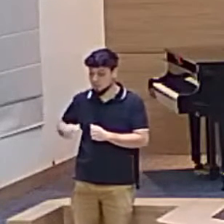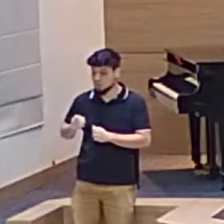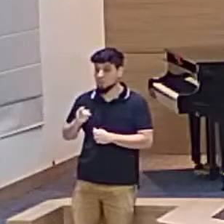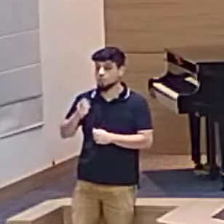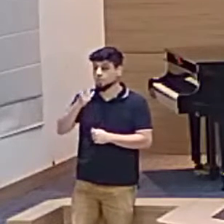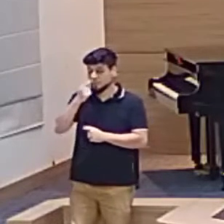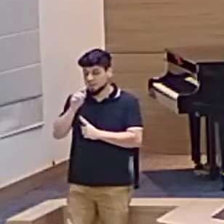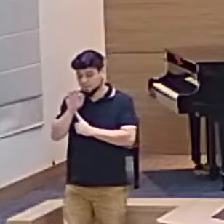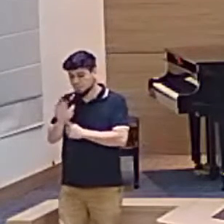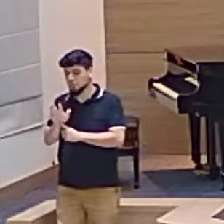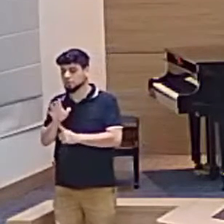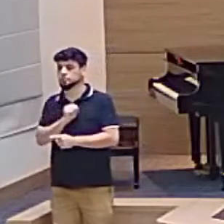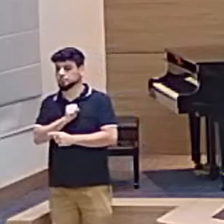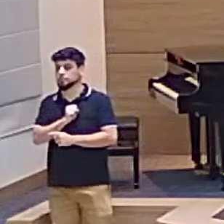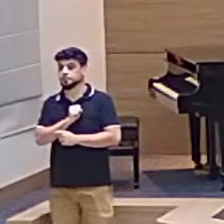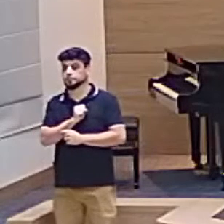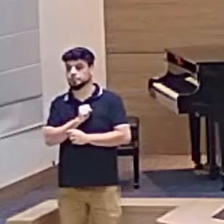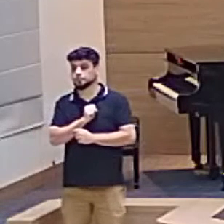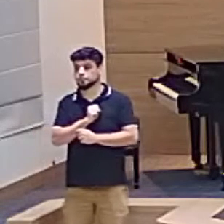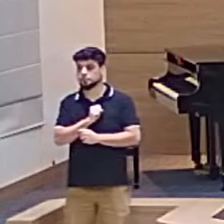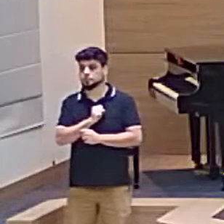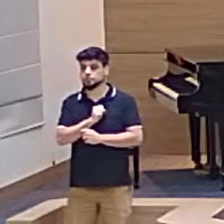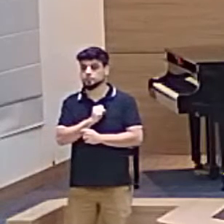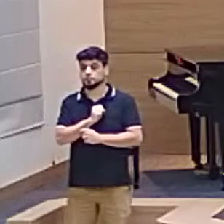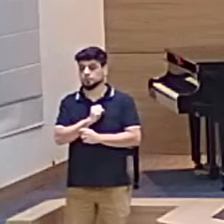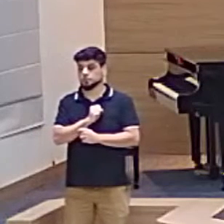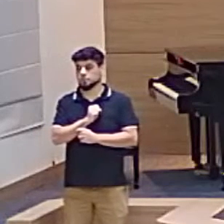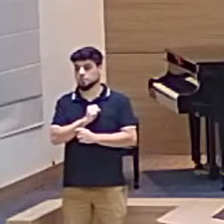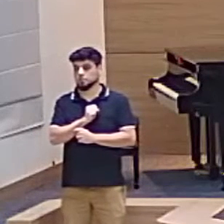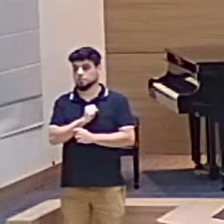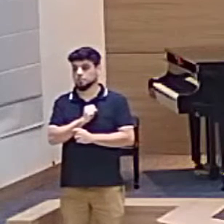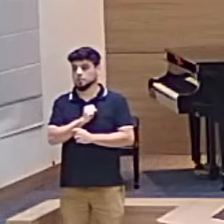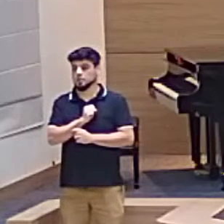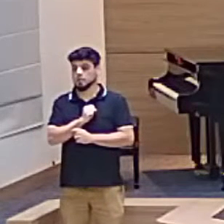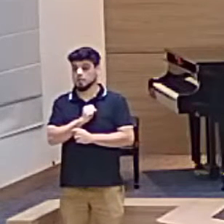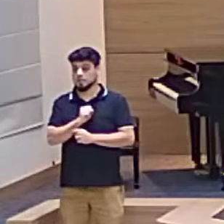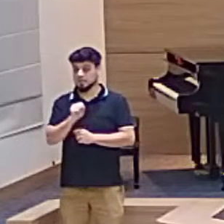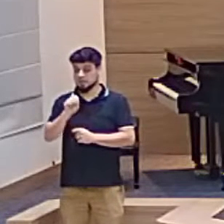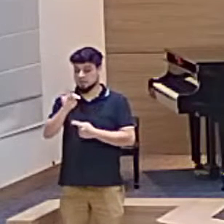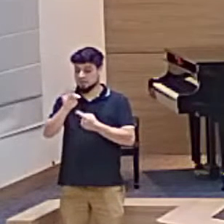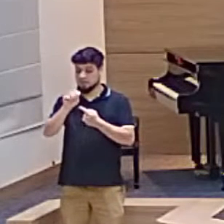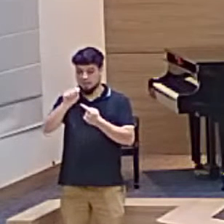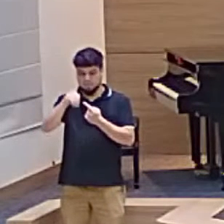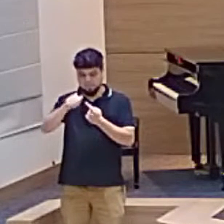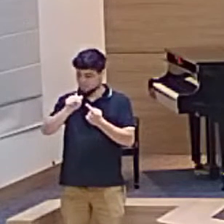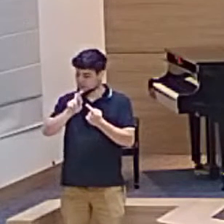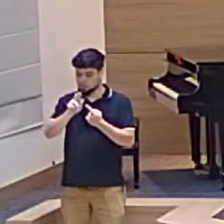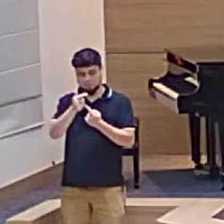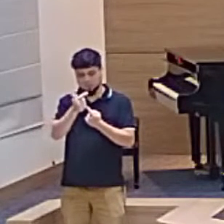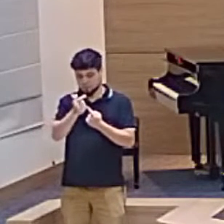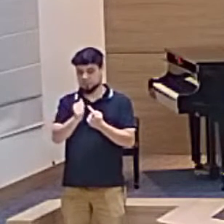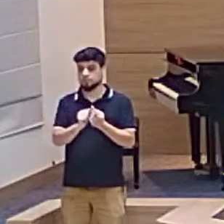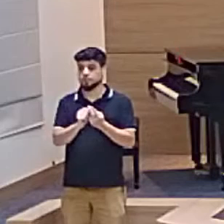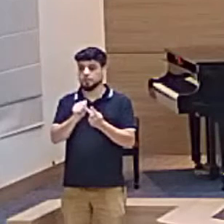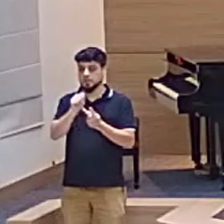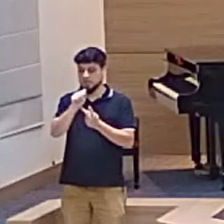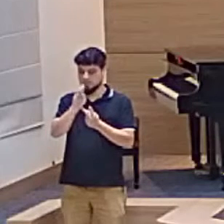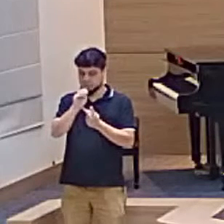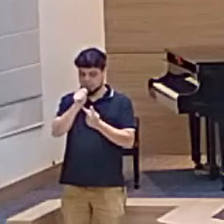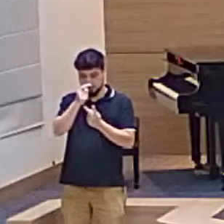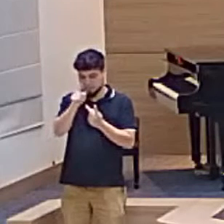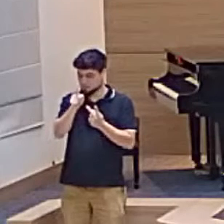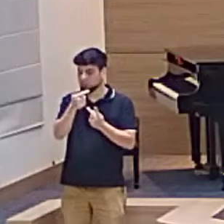o pai o pai tá mais não tinha um pai assim Absalão não tinha um pai assim e nós estamos falando do Rei